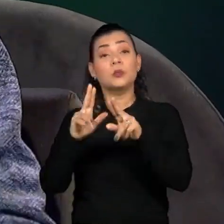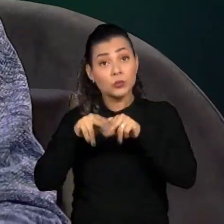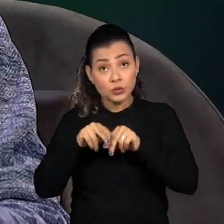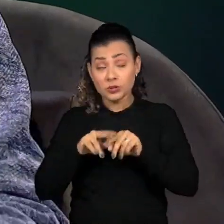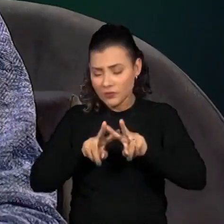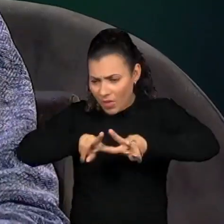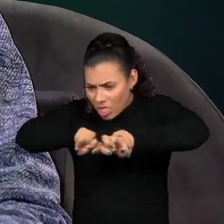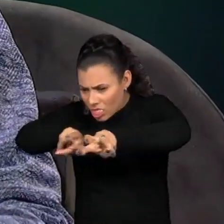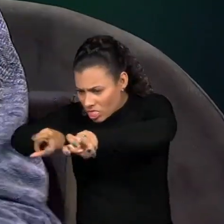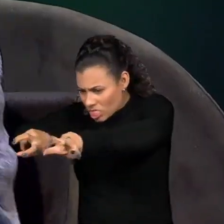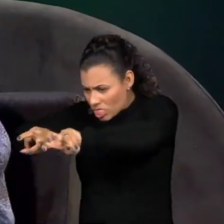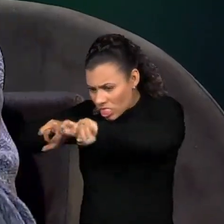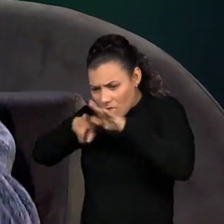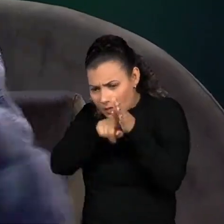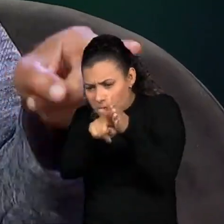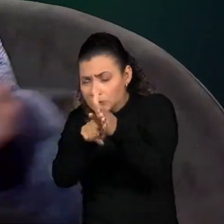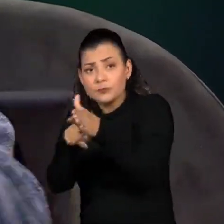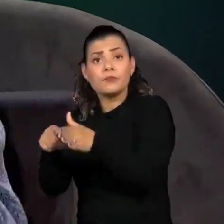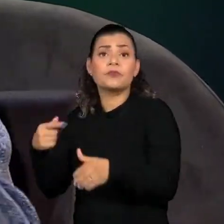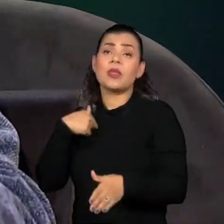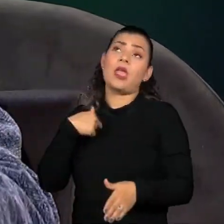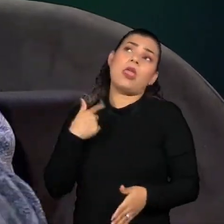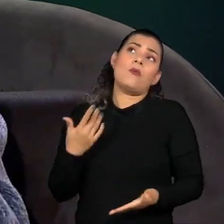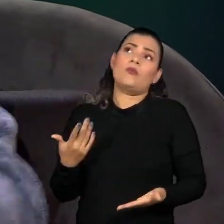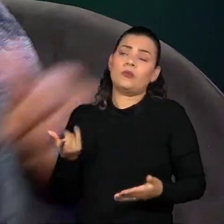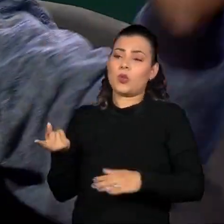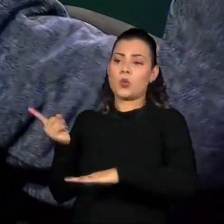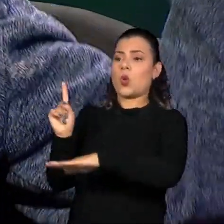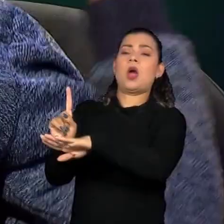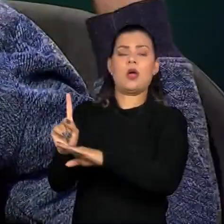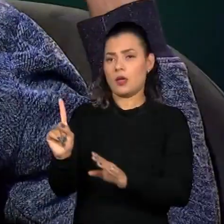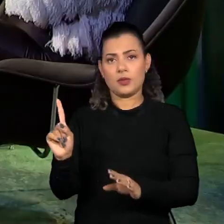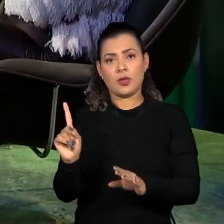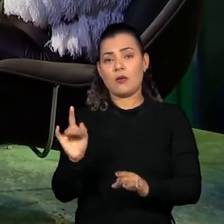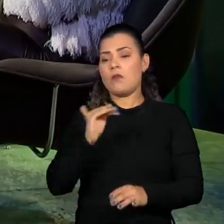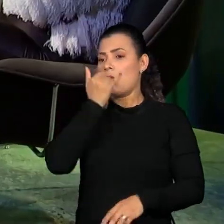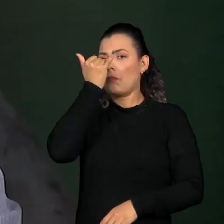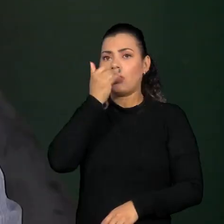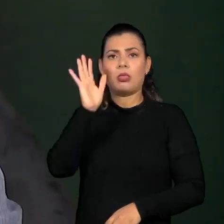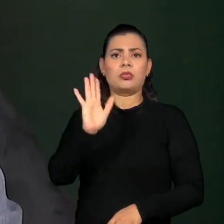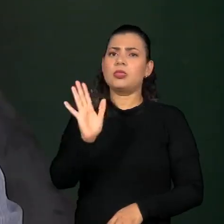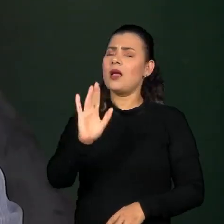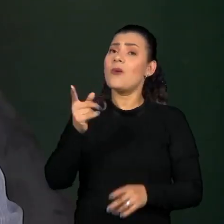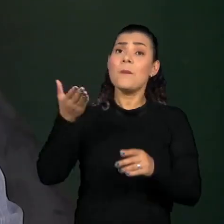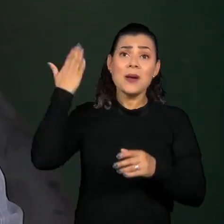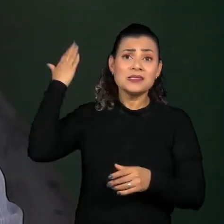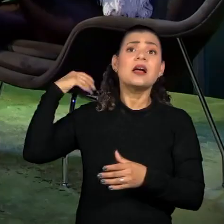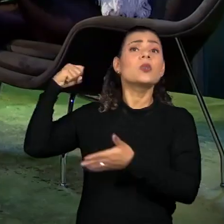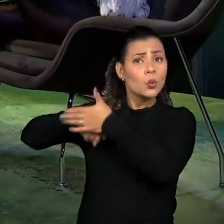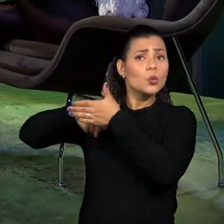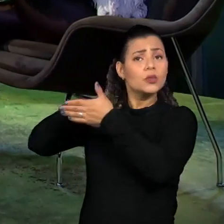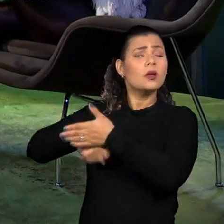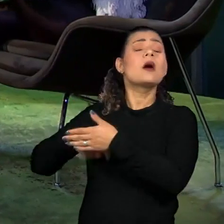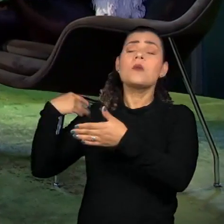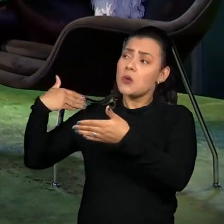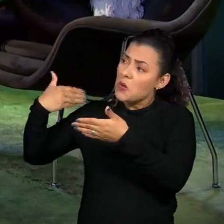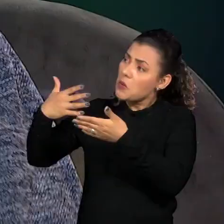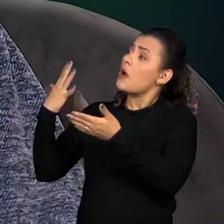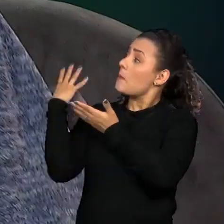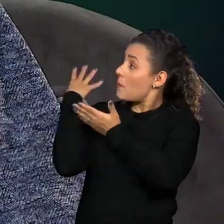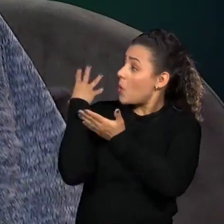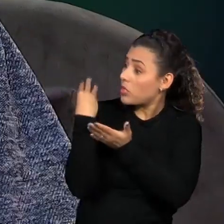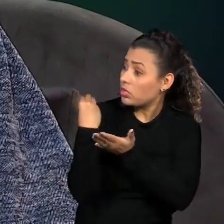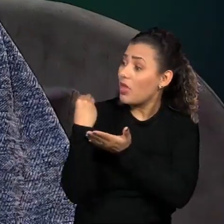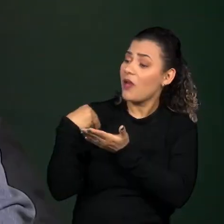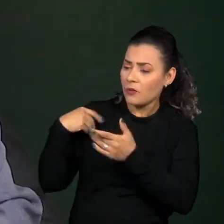vai buscar lá dentro, eu não vim aqui, eu não estou aqui porque se não tivesse alguém lutado por mim lá atrás, e porque eu tive exemplo lá atrás. Porque